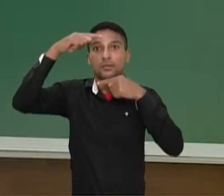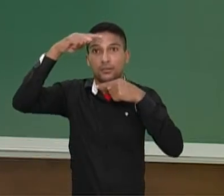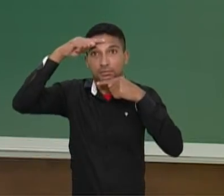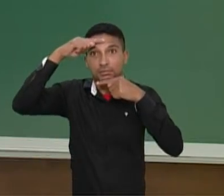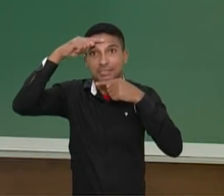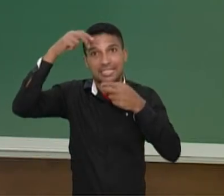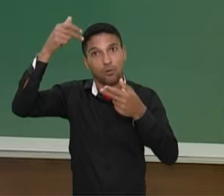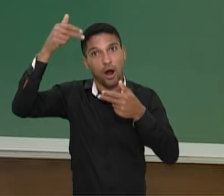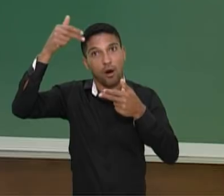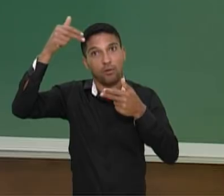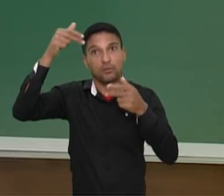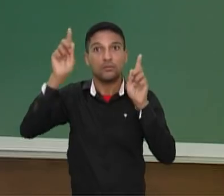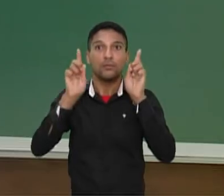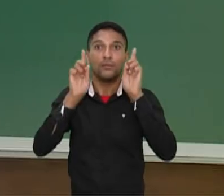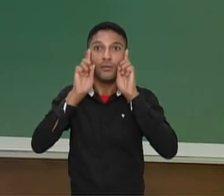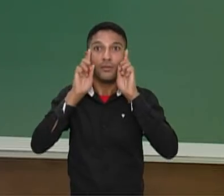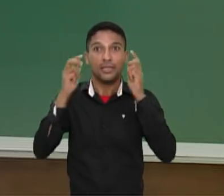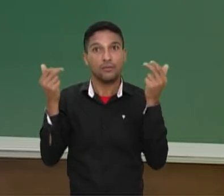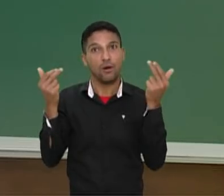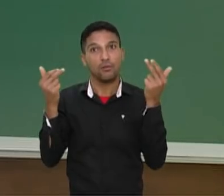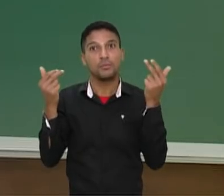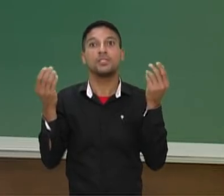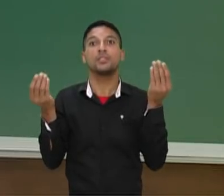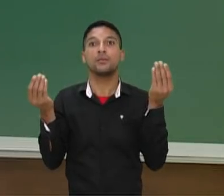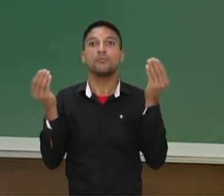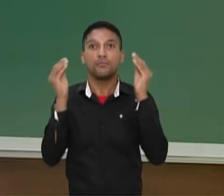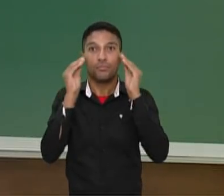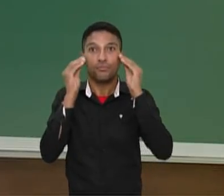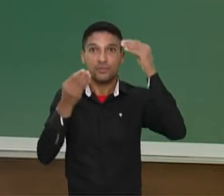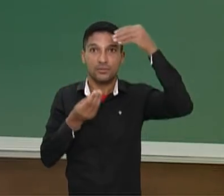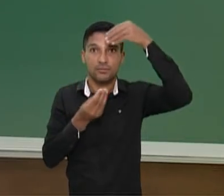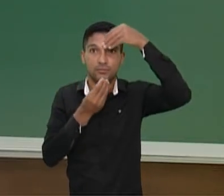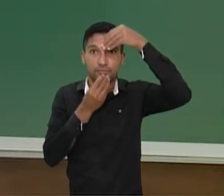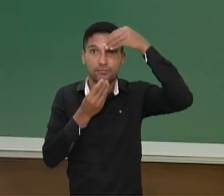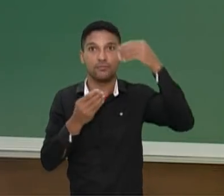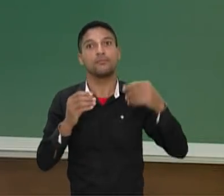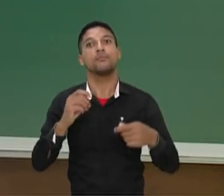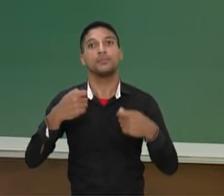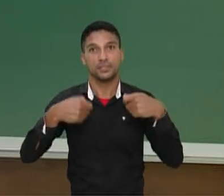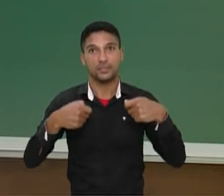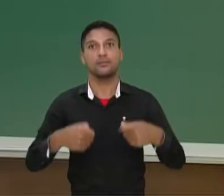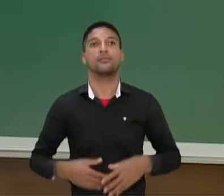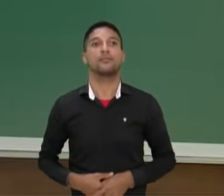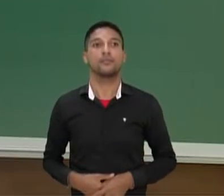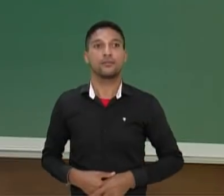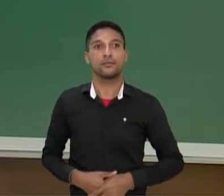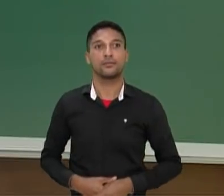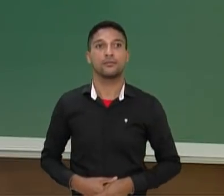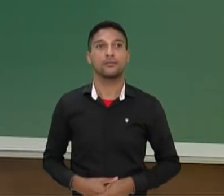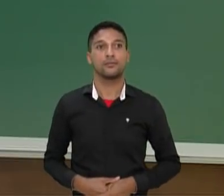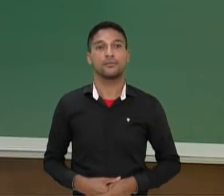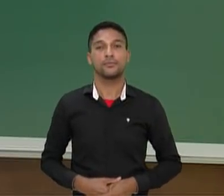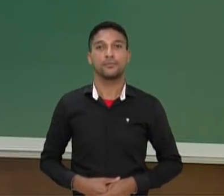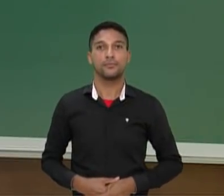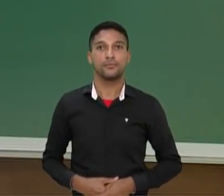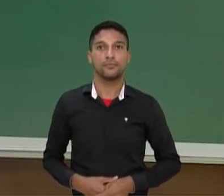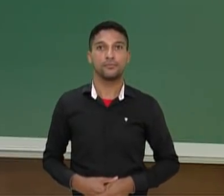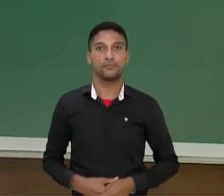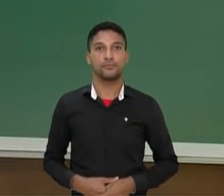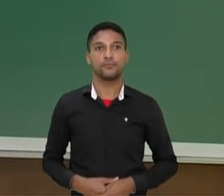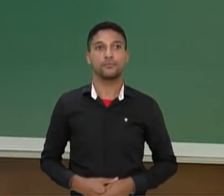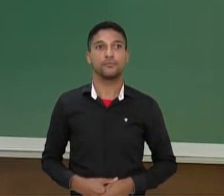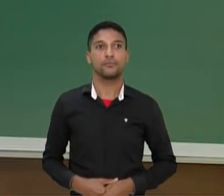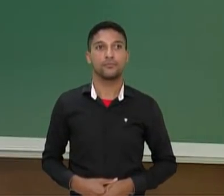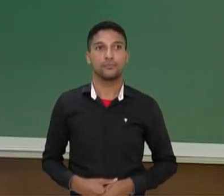ó, x com x, número com número, acabou. Só que você, na verdade, está calculando o semiperímetro. Você está calculando metade só. Nós não